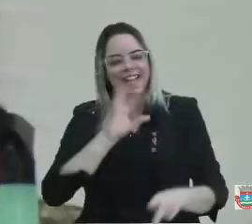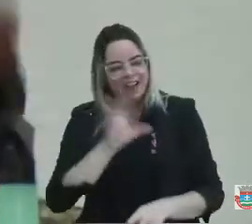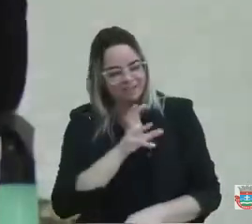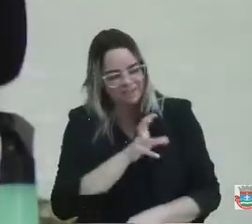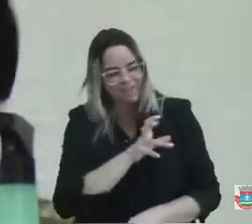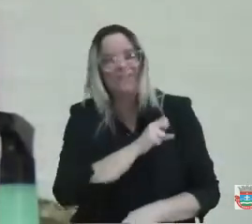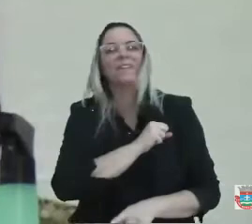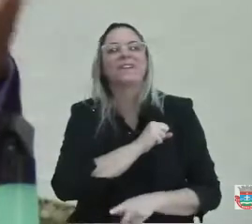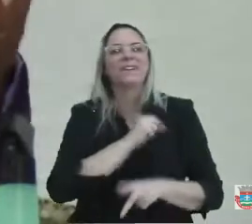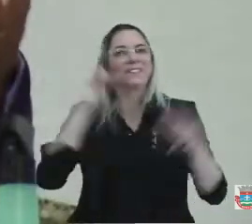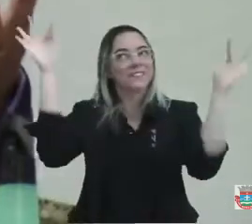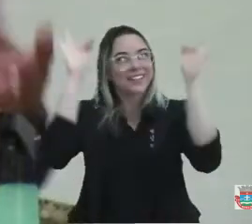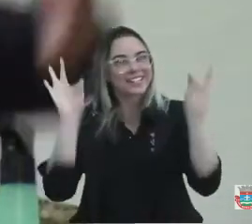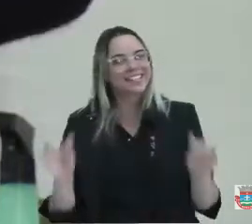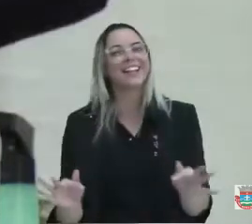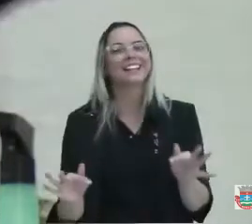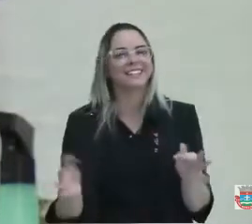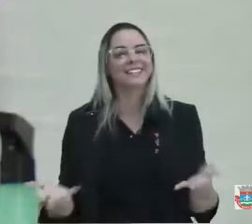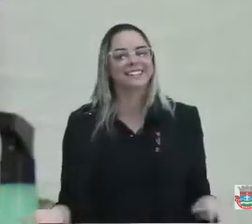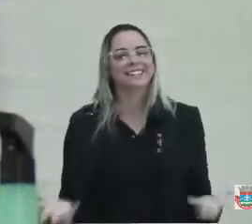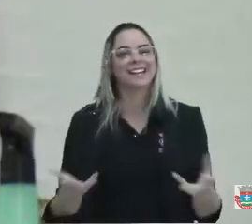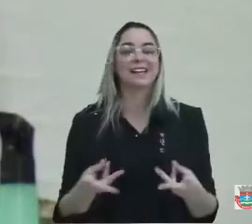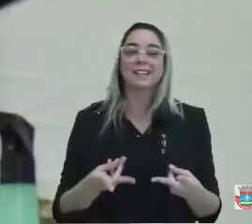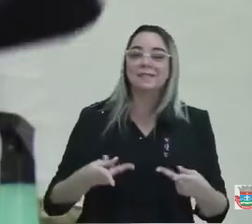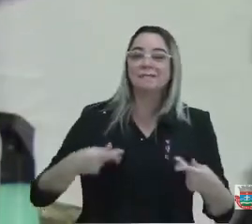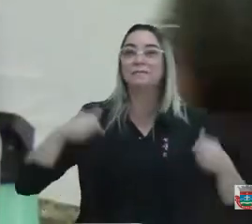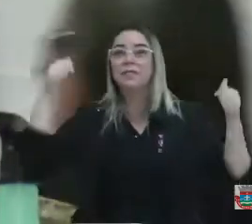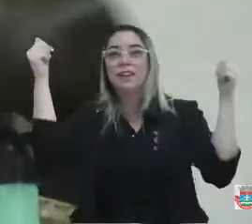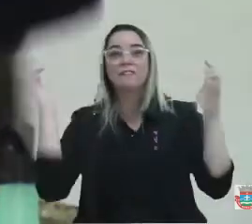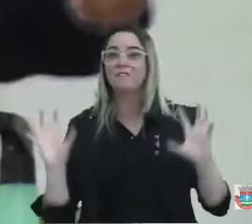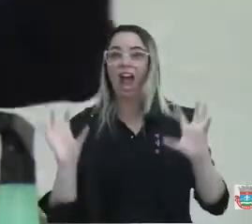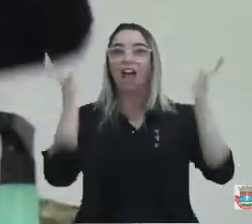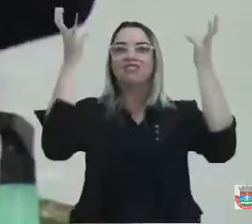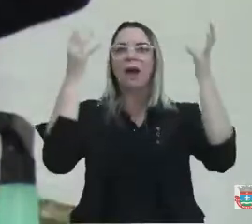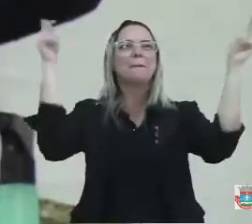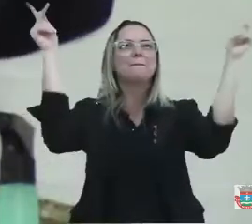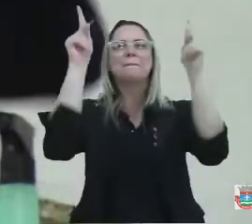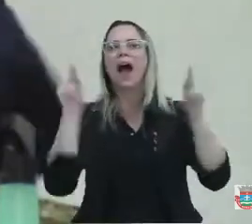felicidade e que essa festa seja tudo em paz com o bom Jesus.